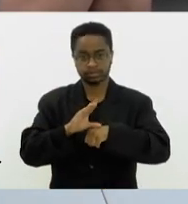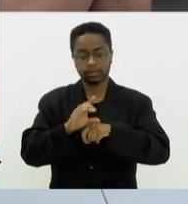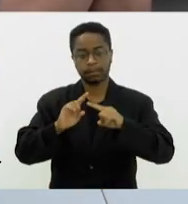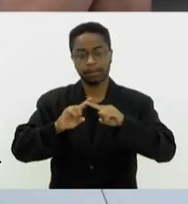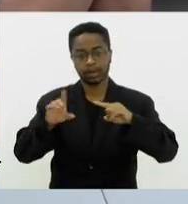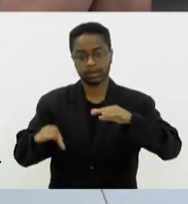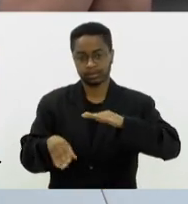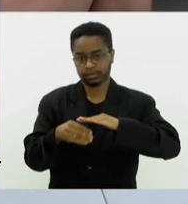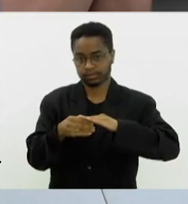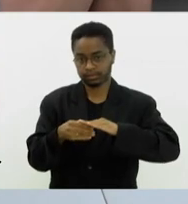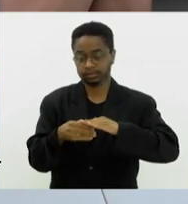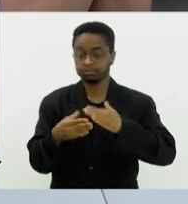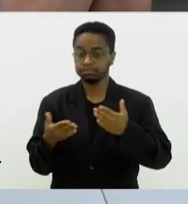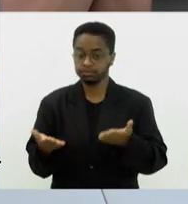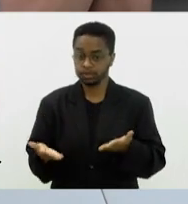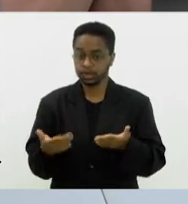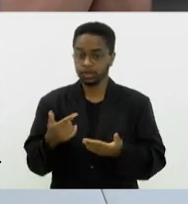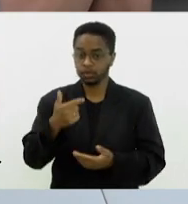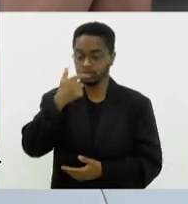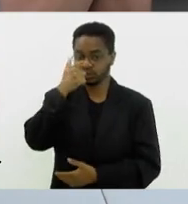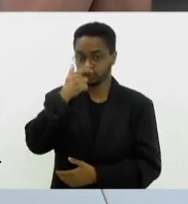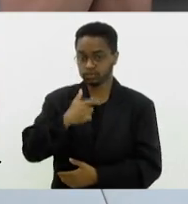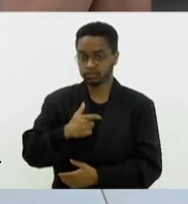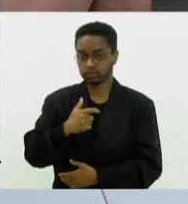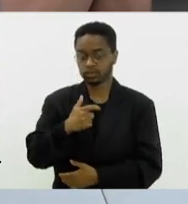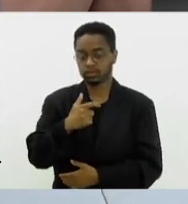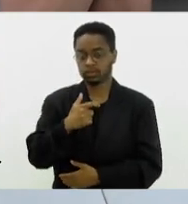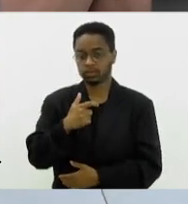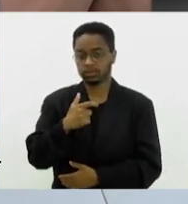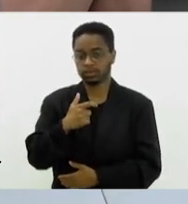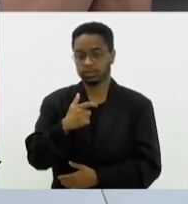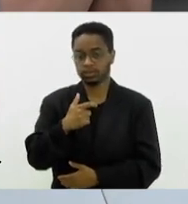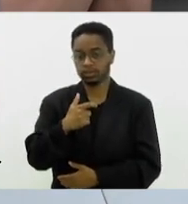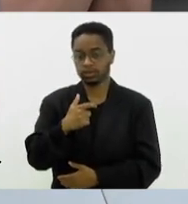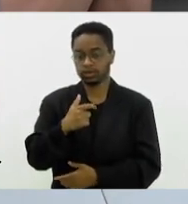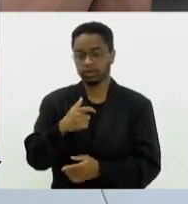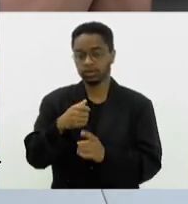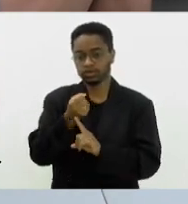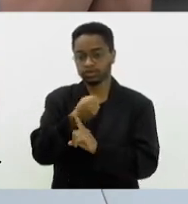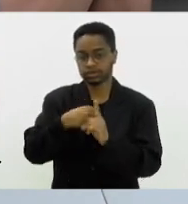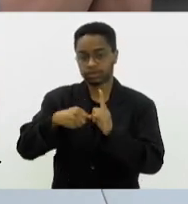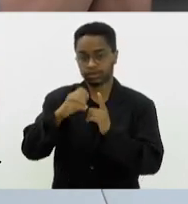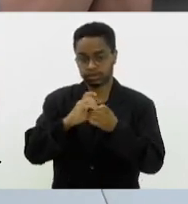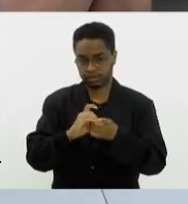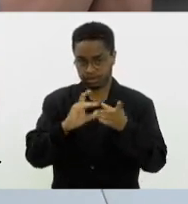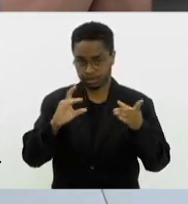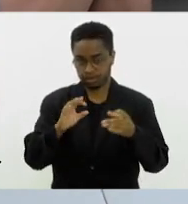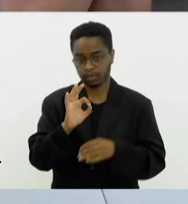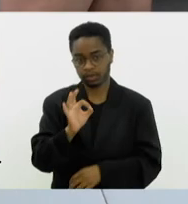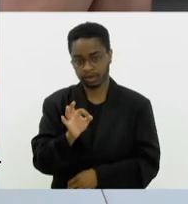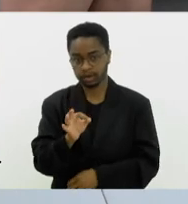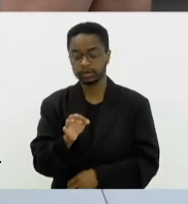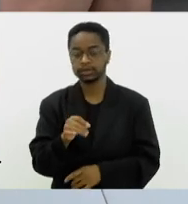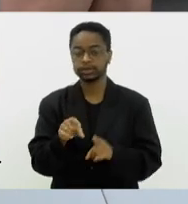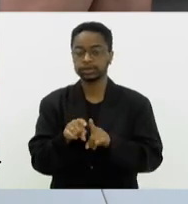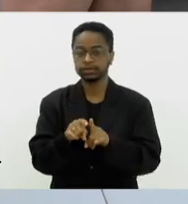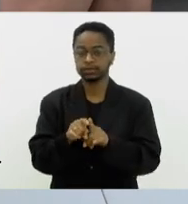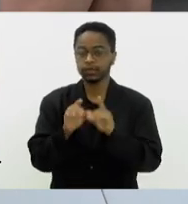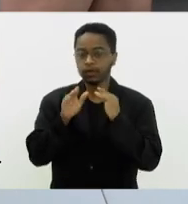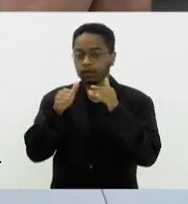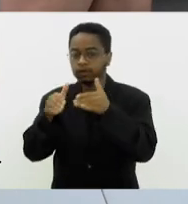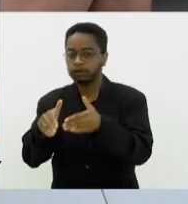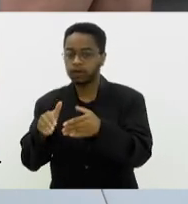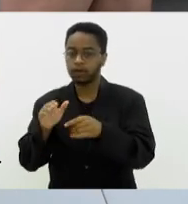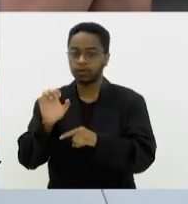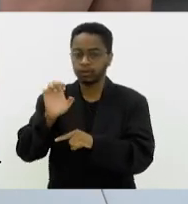emendas. Eu, como sou um social-democrata, com viés